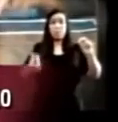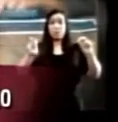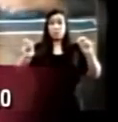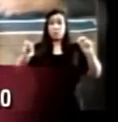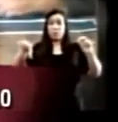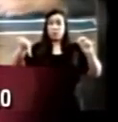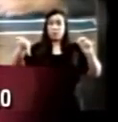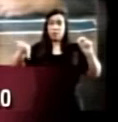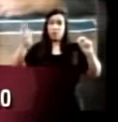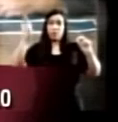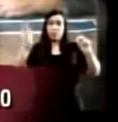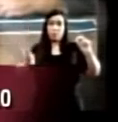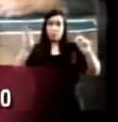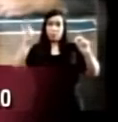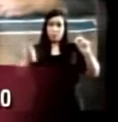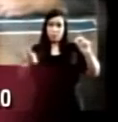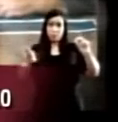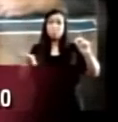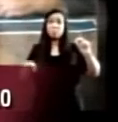59%.